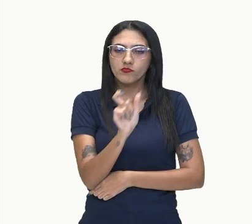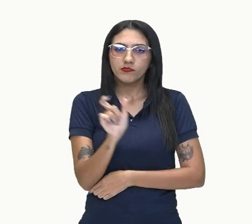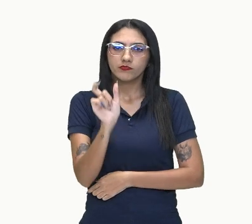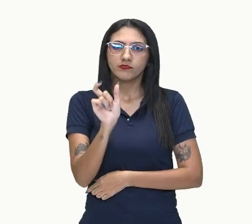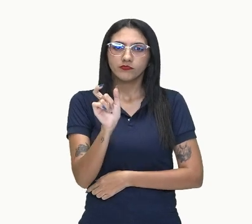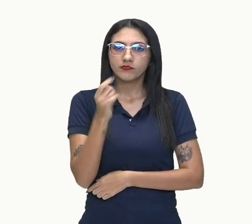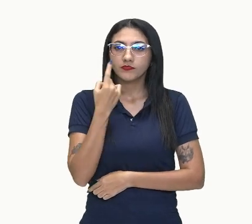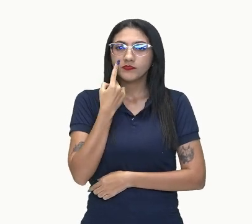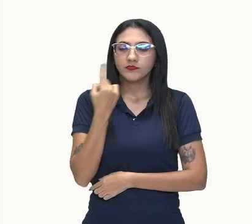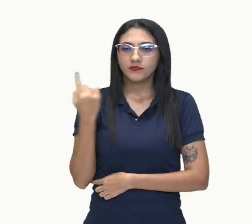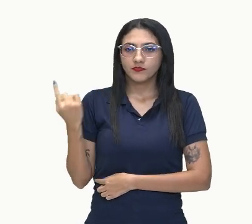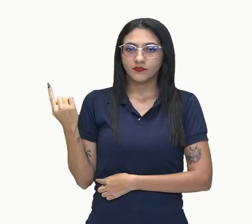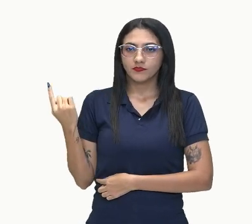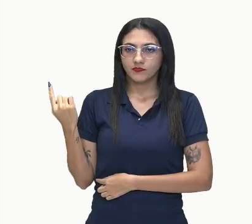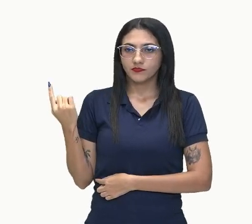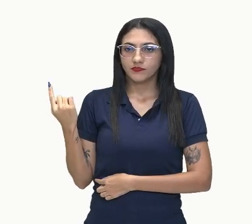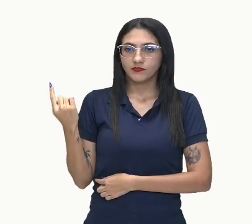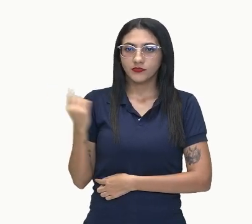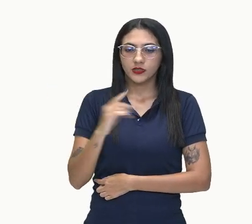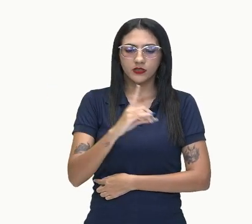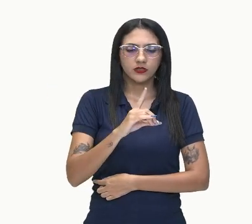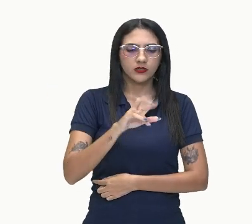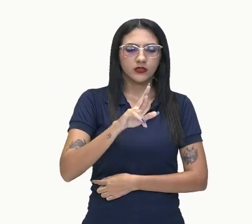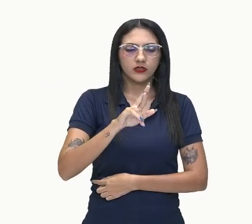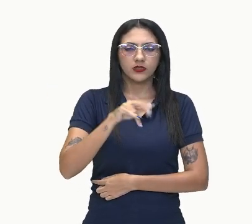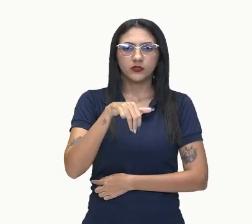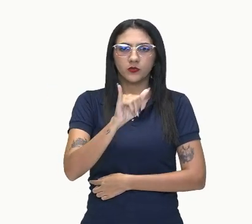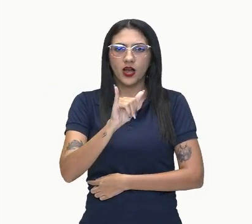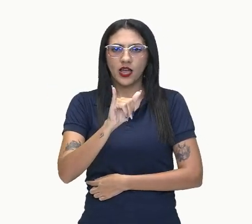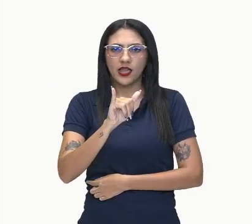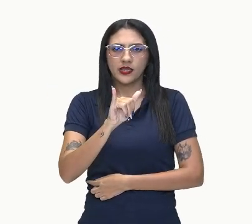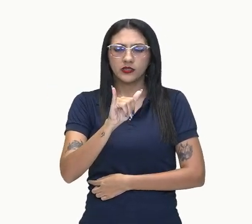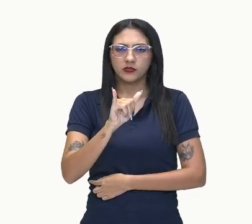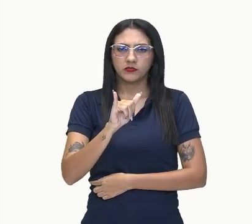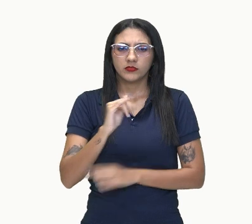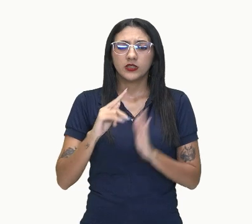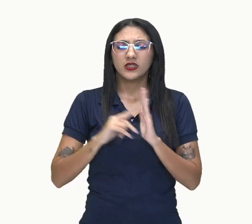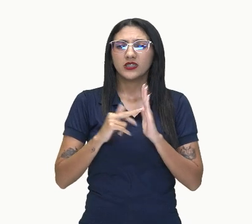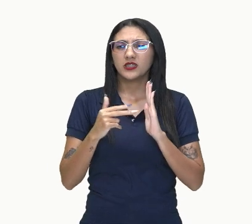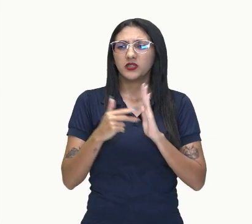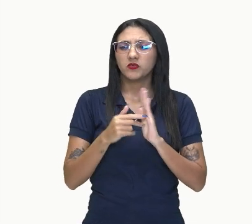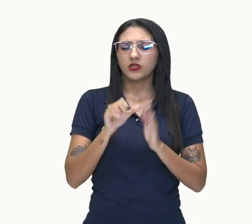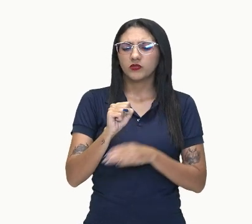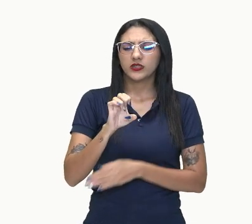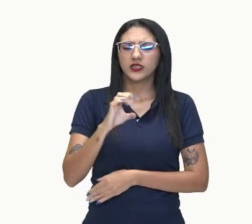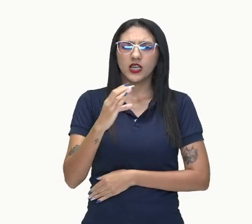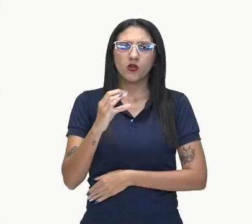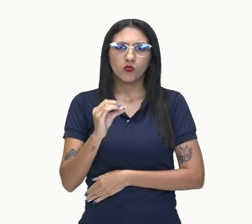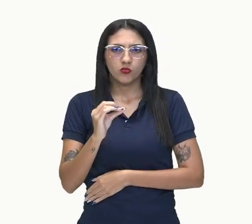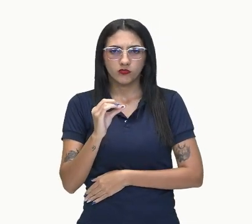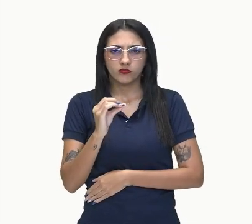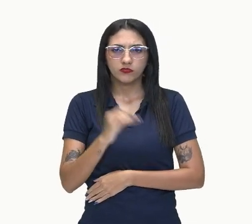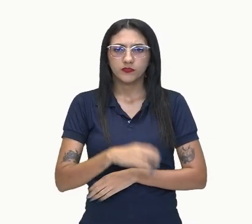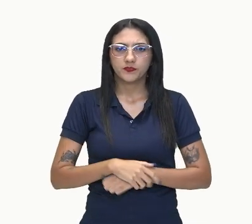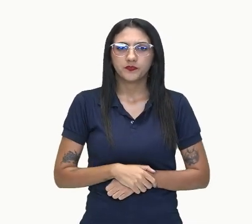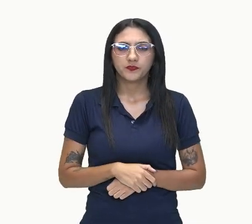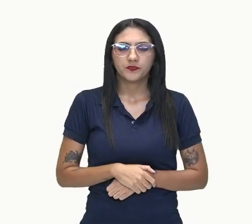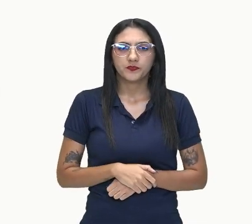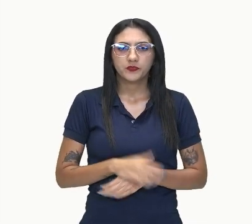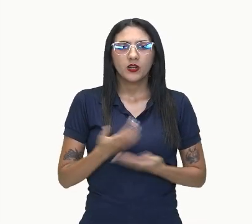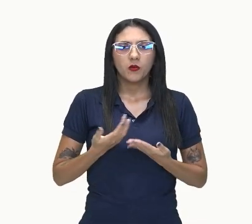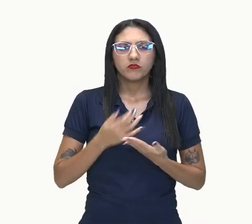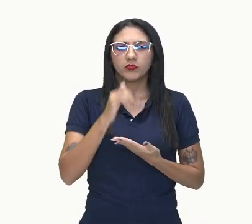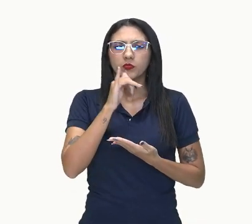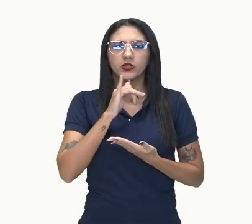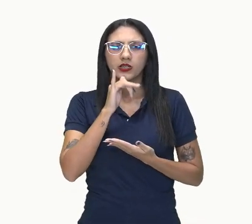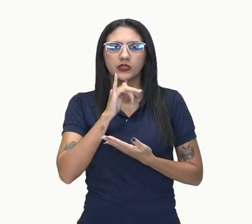adjetivo dry. Dry significa seco, ok? Seco. Se eu quero falar que